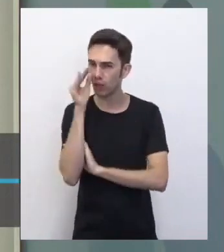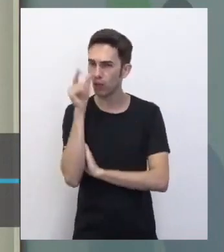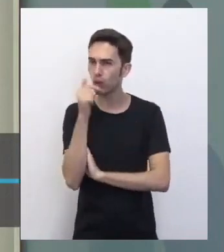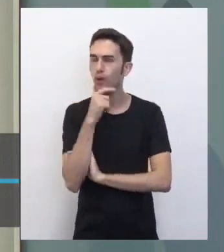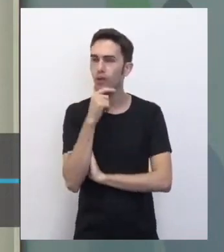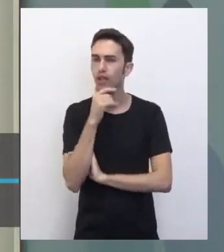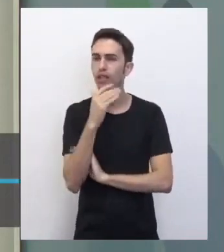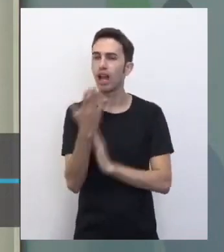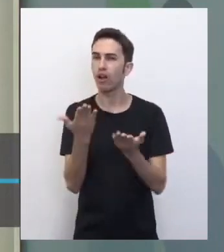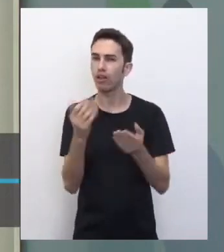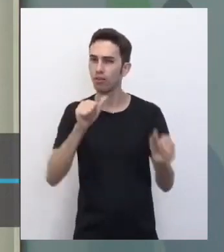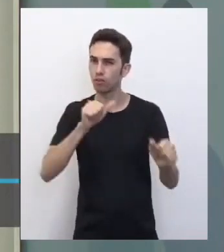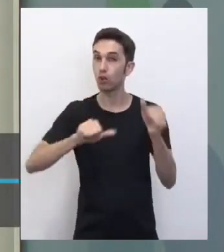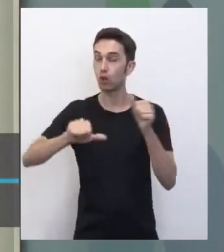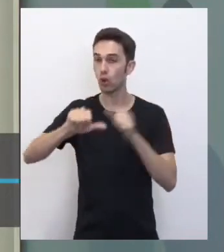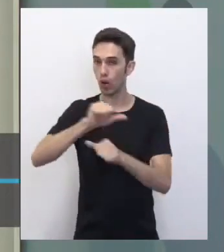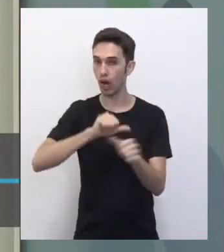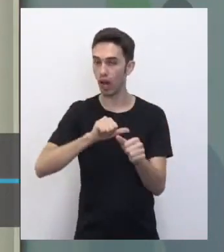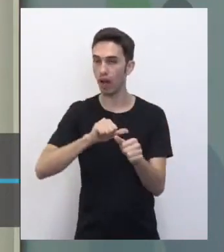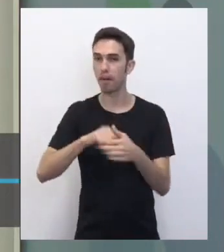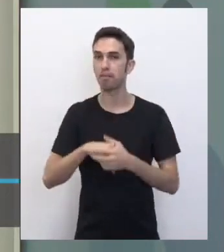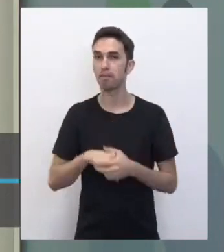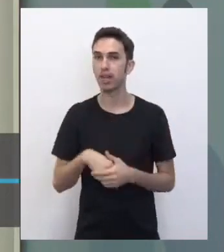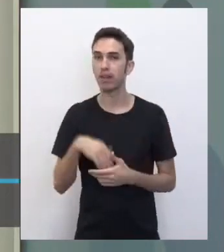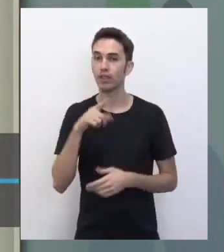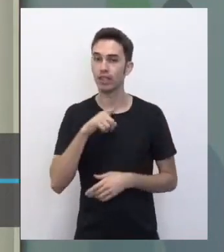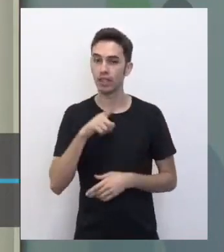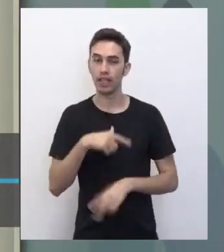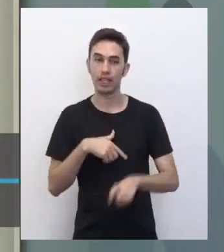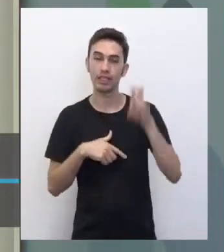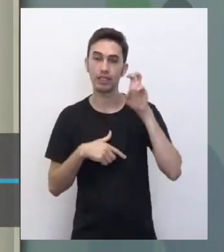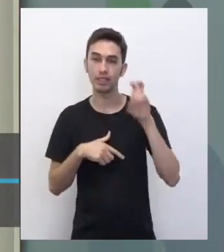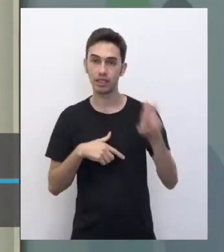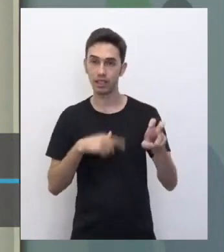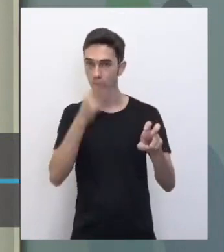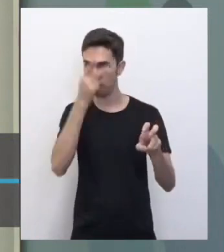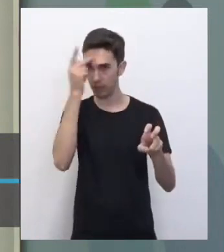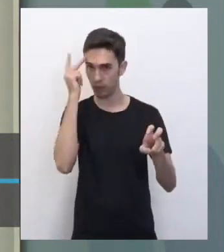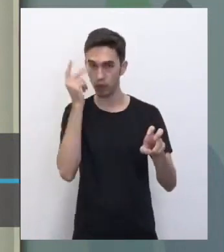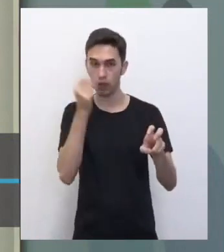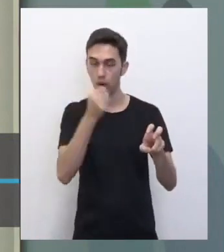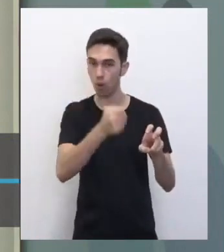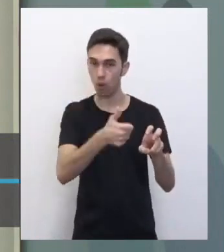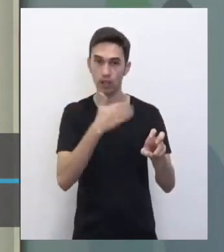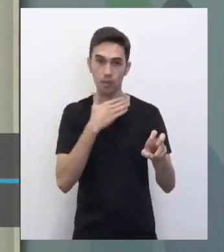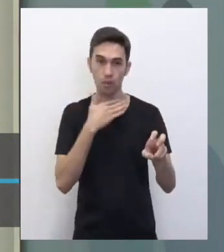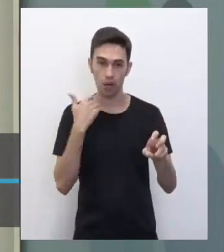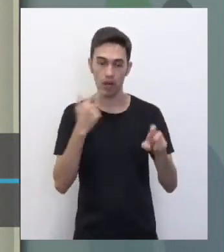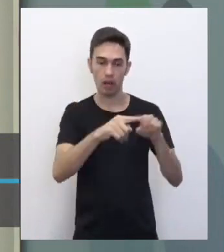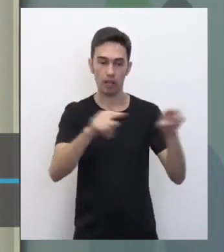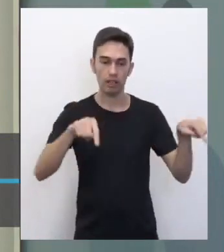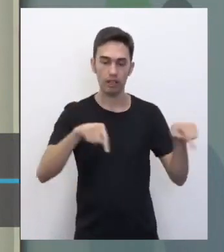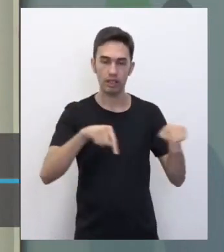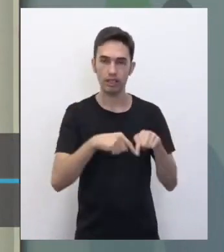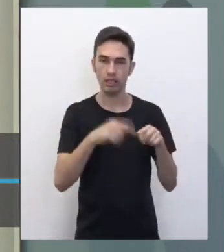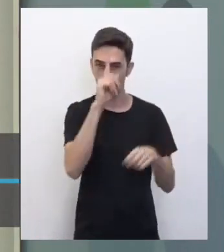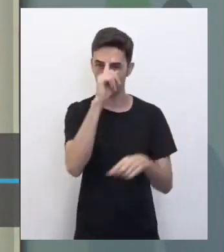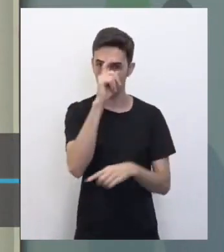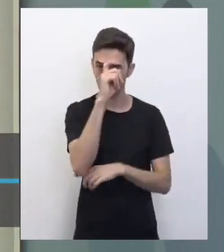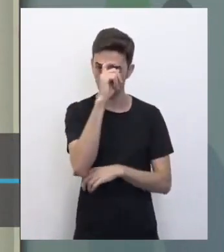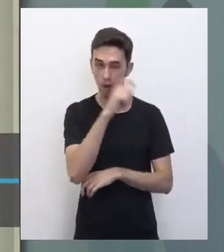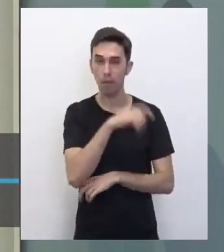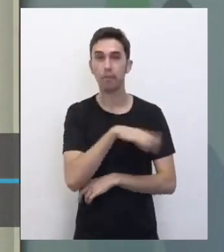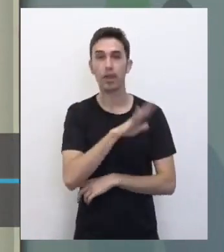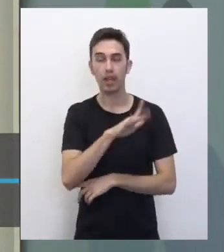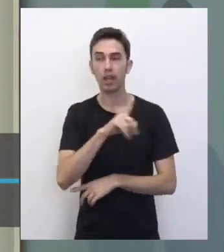falou, então vamos trocar a situação. Você tem 5 pessoas prestes a morrer numa sala de hospital e uma